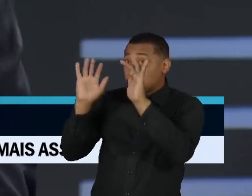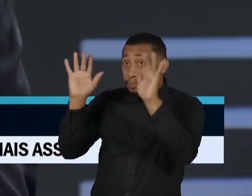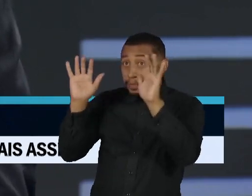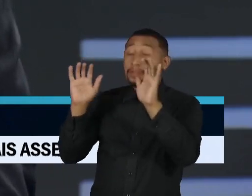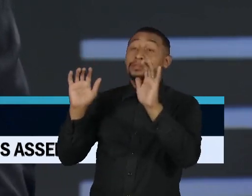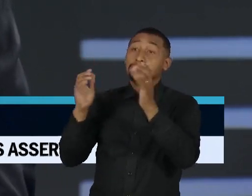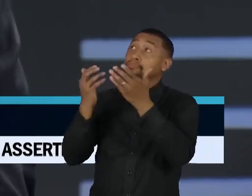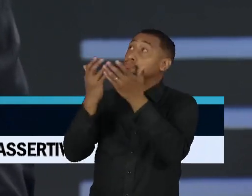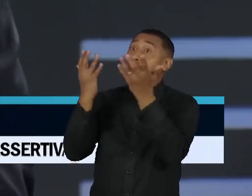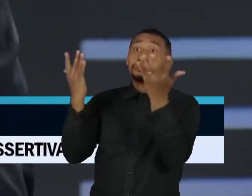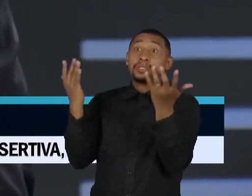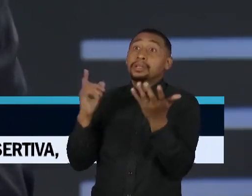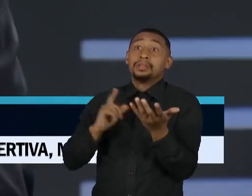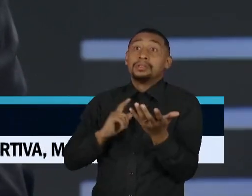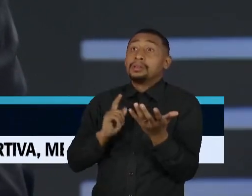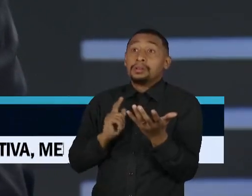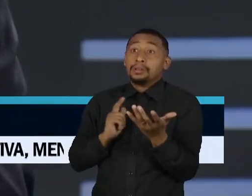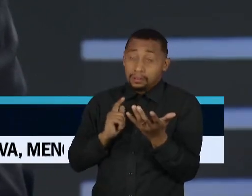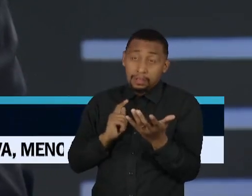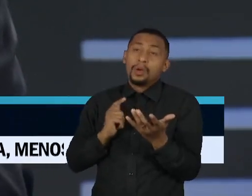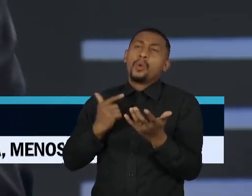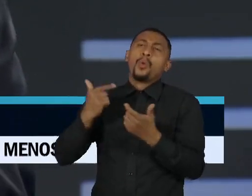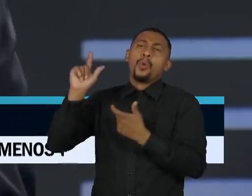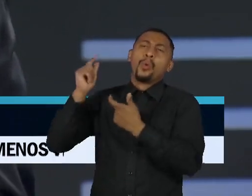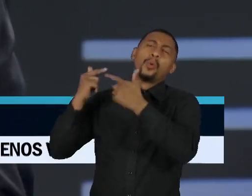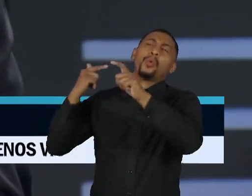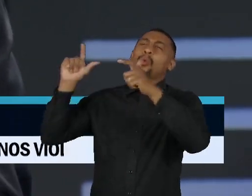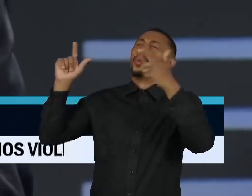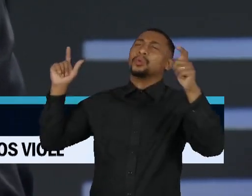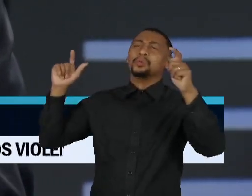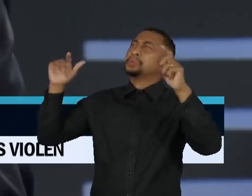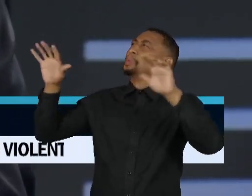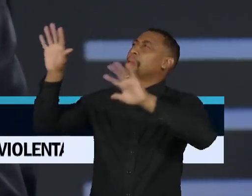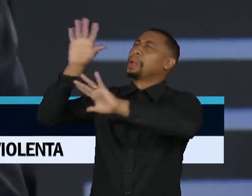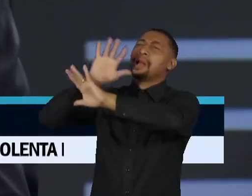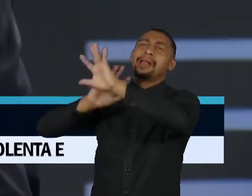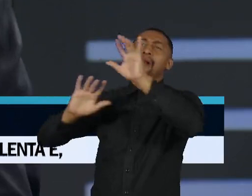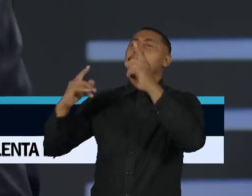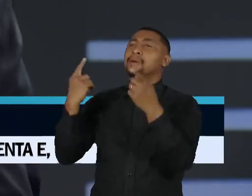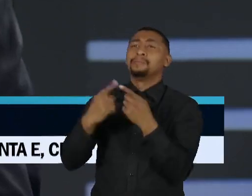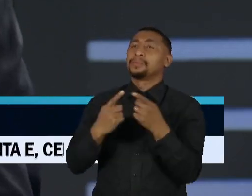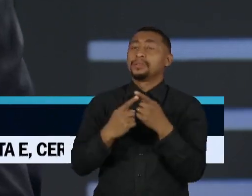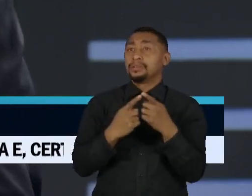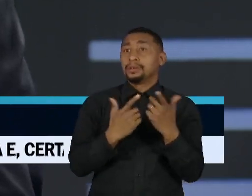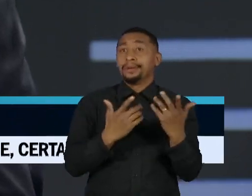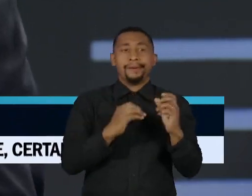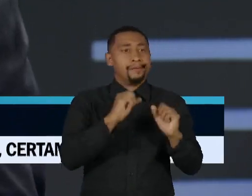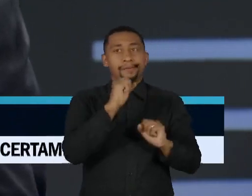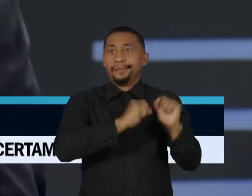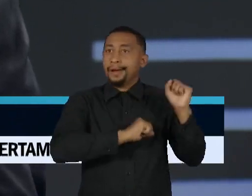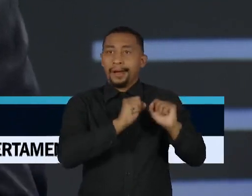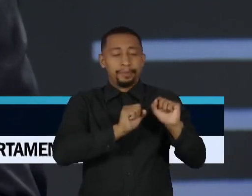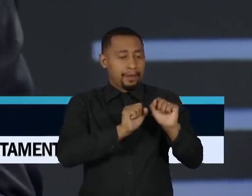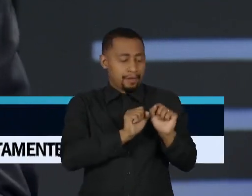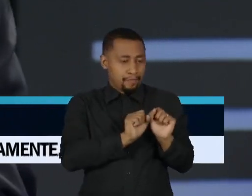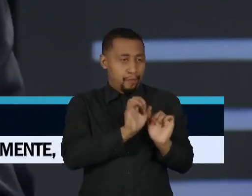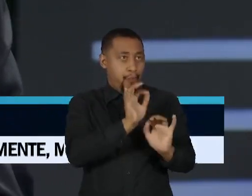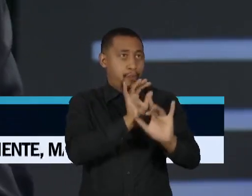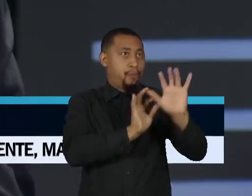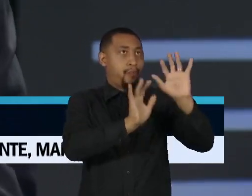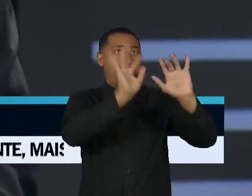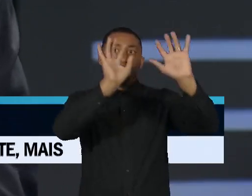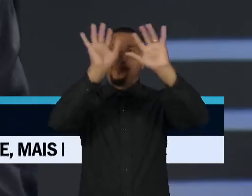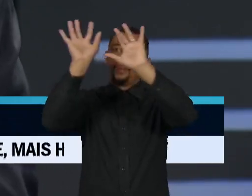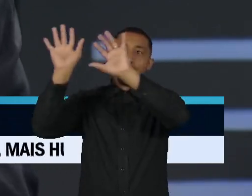micropartículas que nascem a partir desde processos de abrasão, como disse a professora Mercedes Bustamante, que é uma